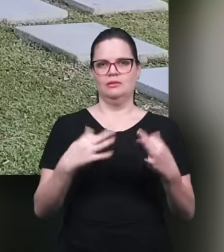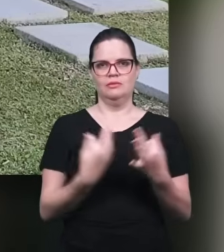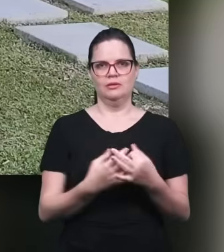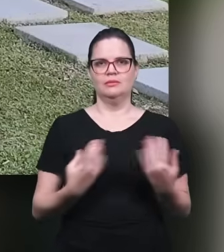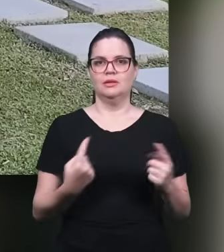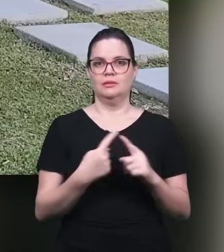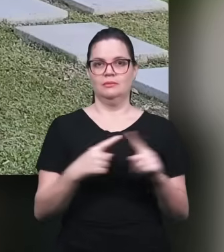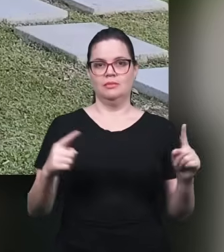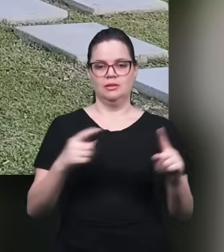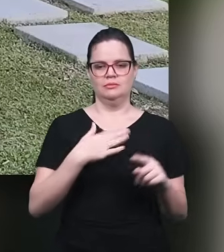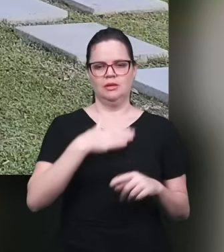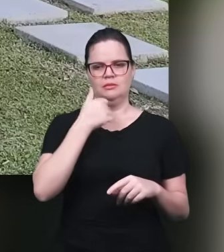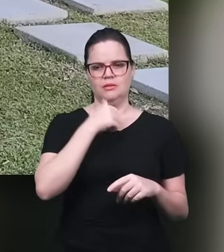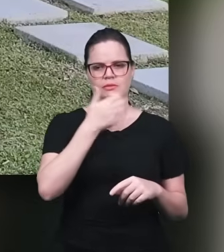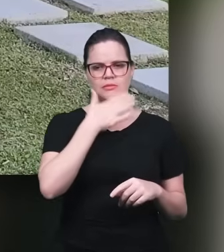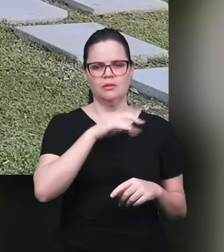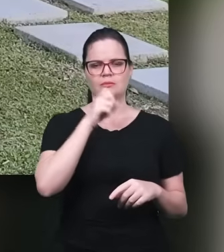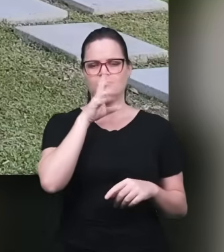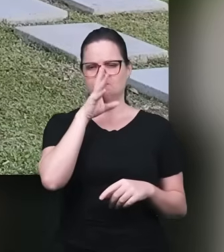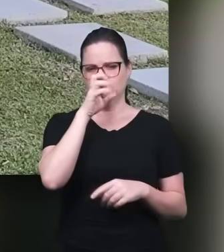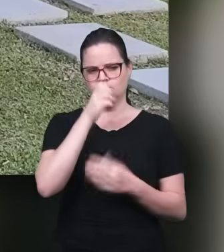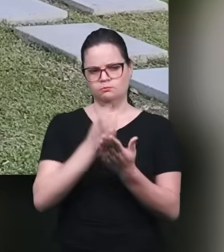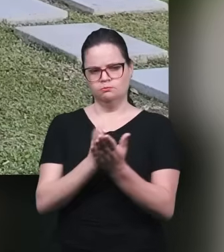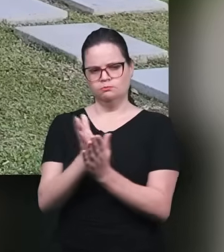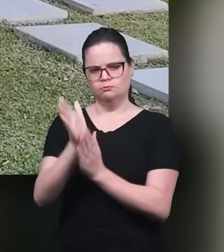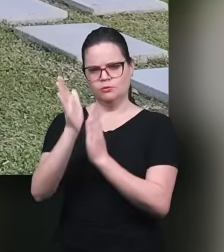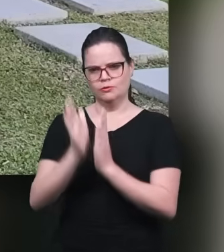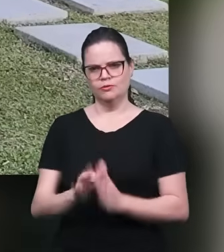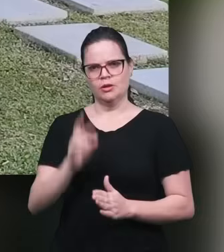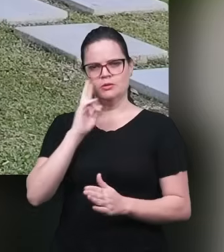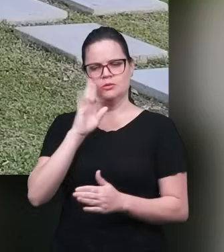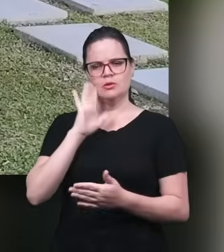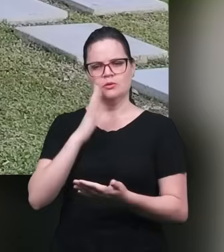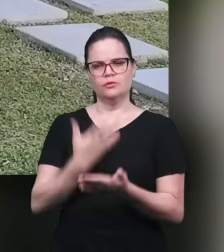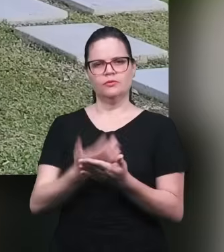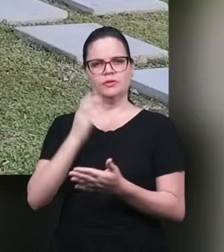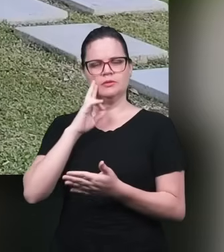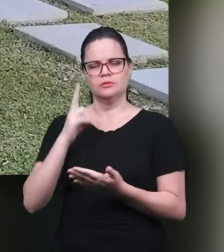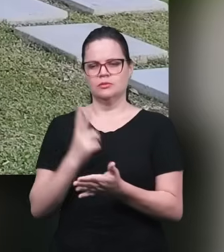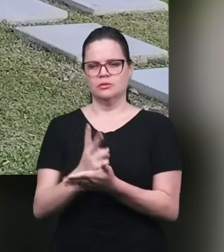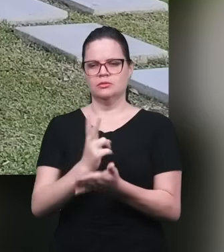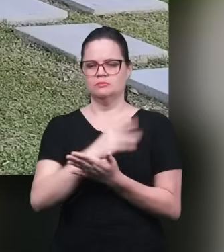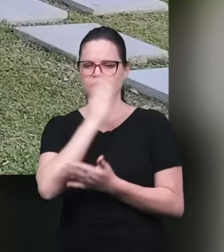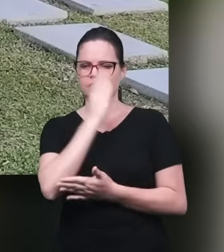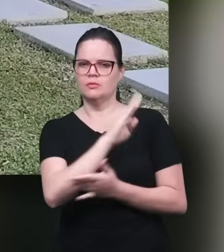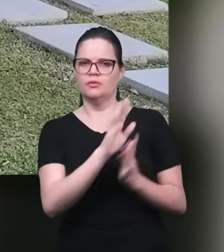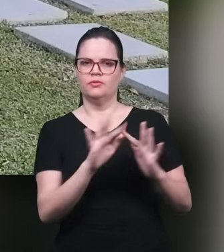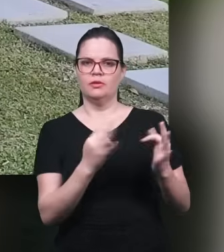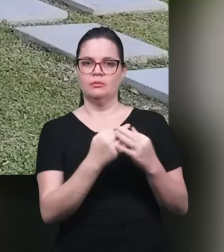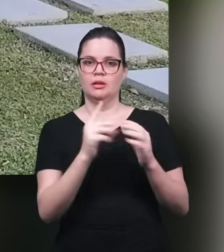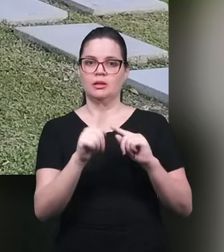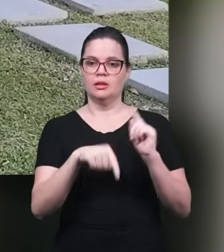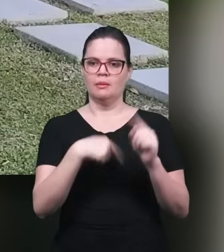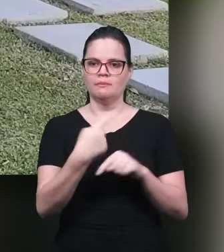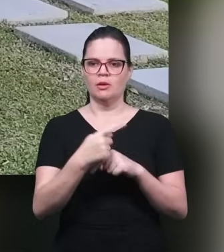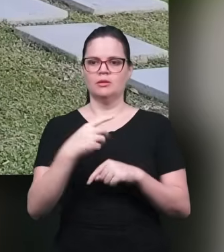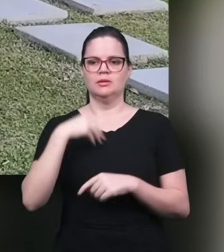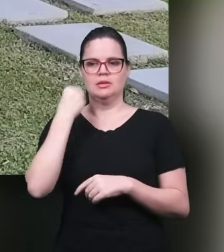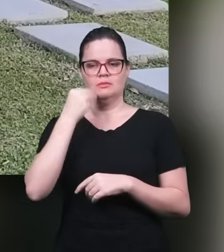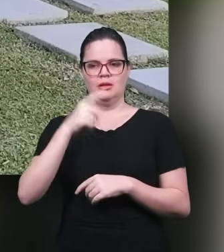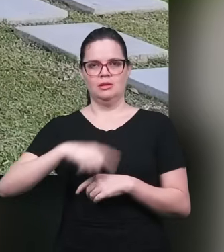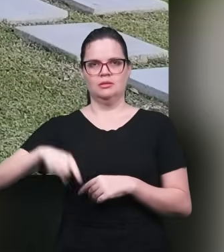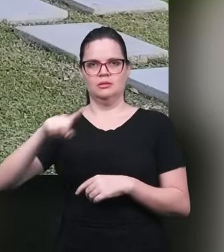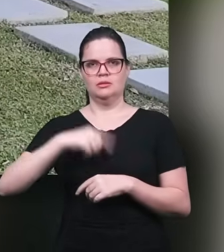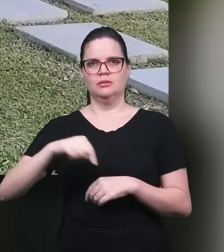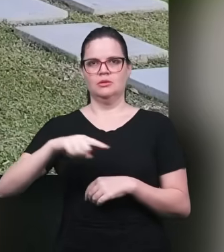família, mas os meus pais persistiram, seguiram firme, confiantes no Senhor e depois disso, depois da experiência que eles